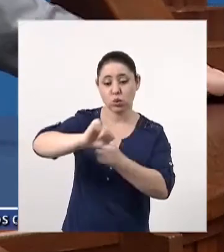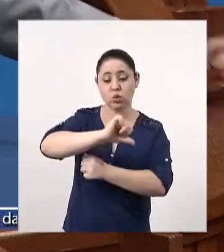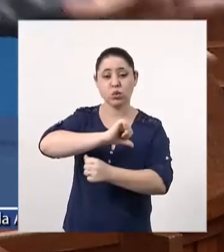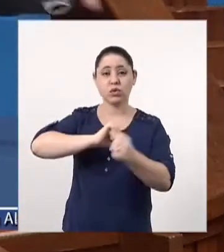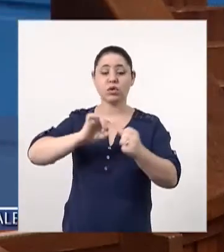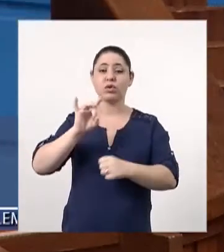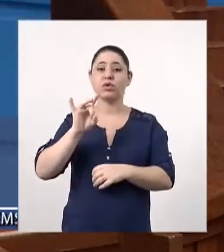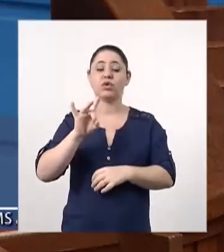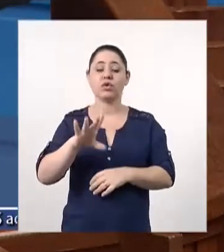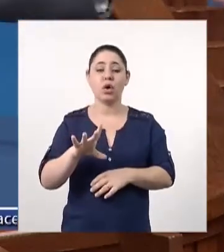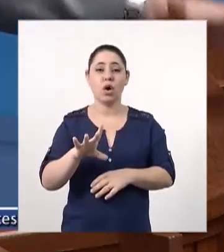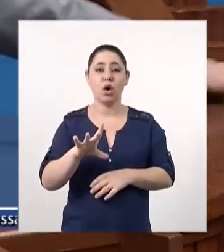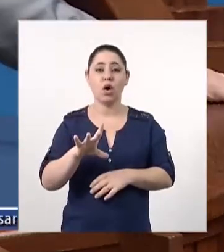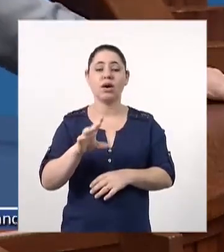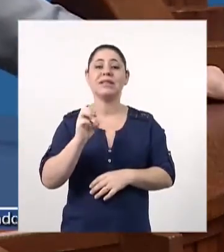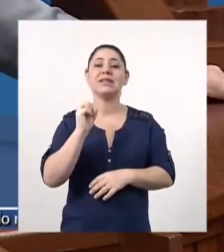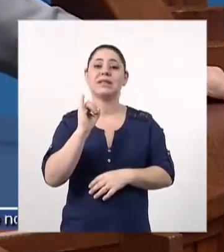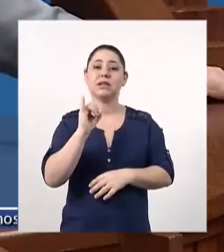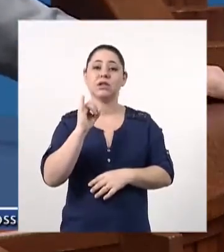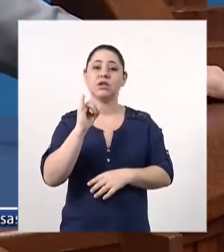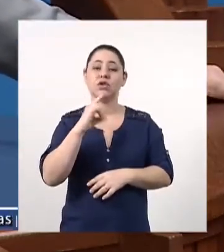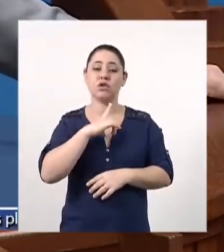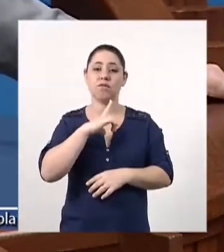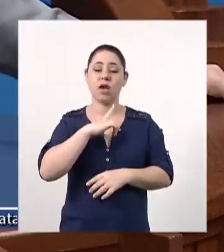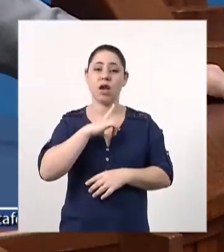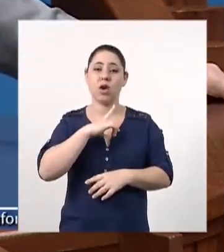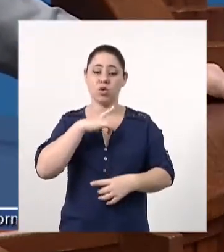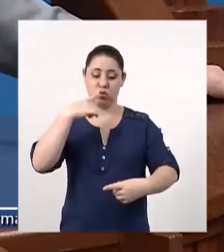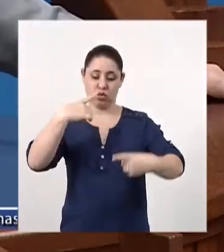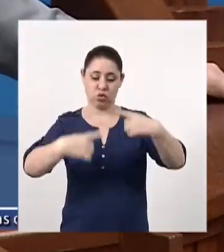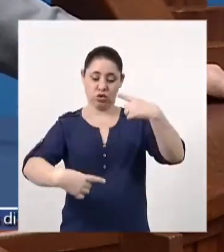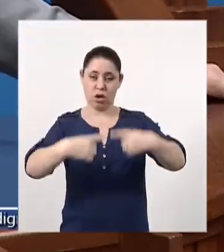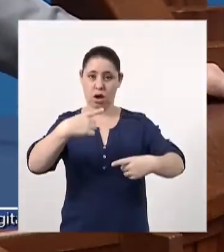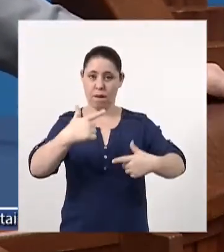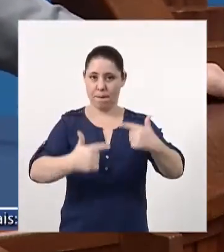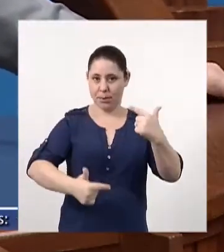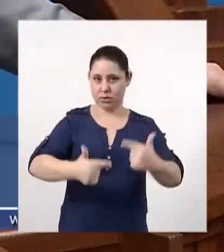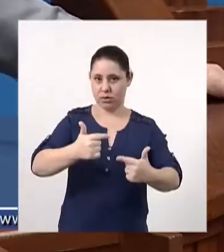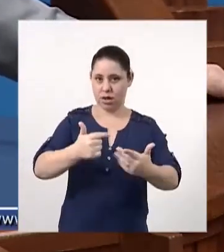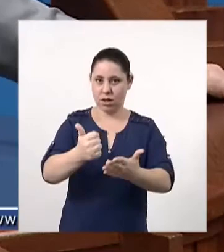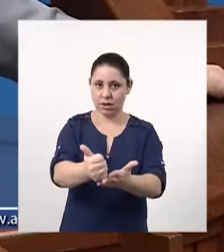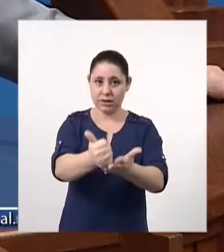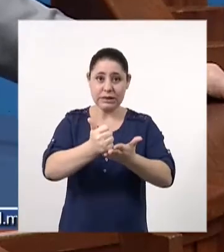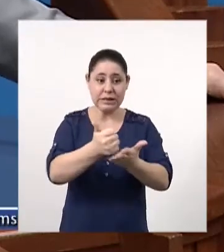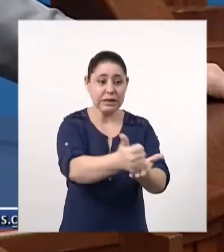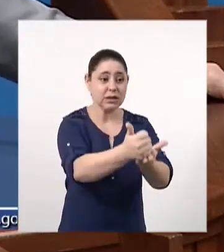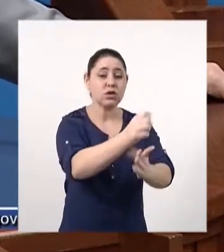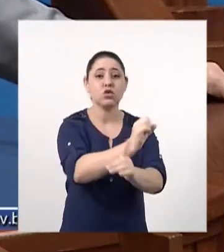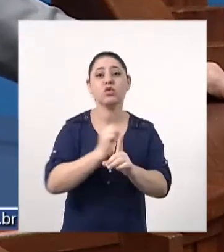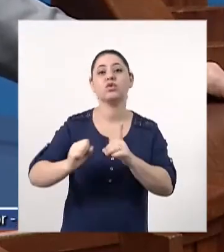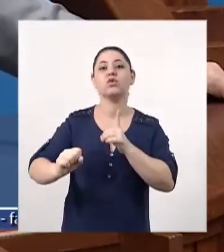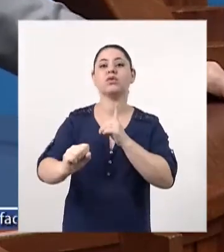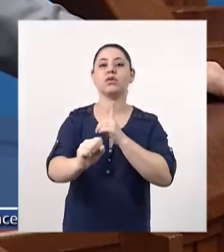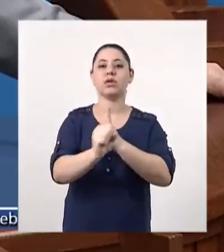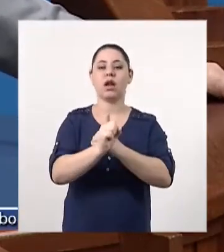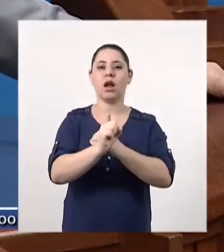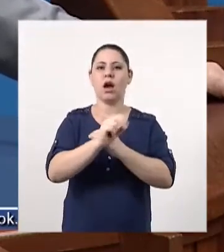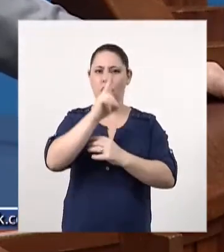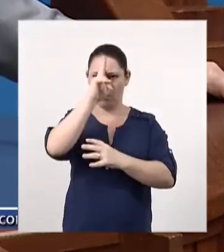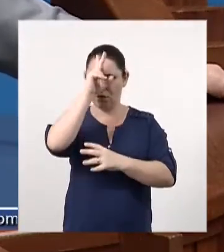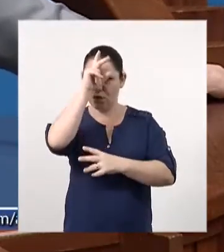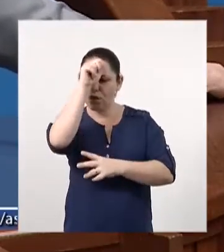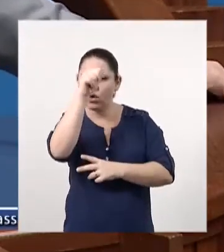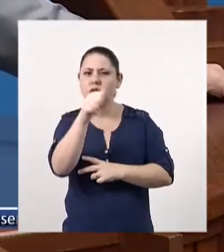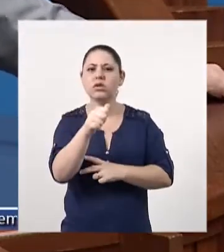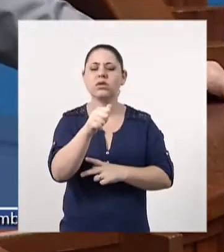com o diálogo entre as forças políticas, mas, sobretudo, trazendo à sociedade as forças